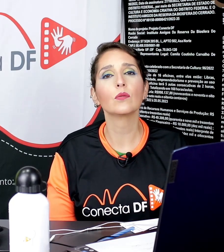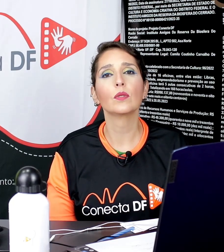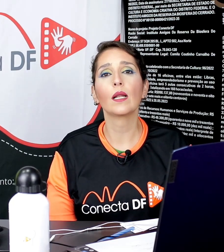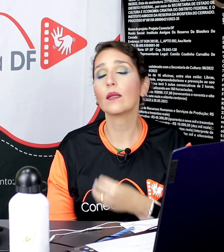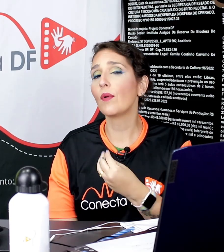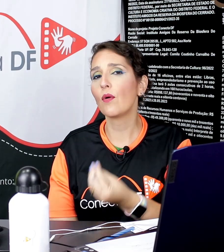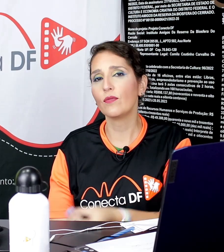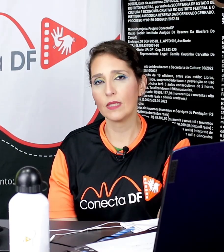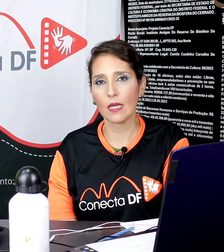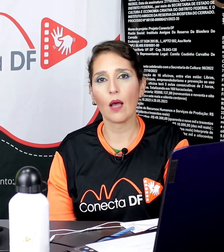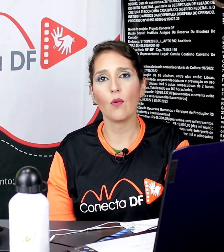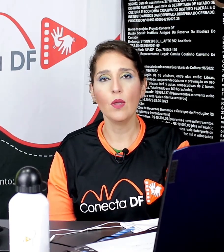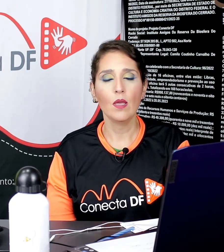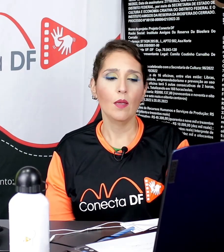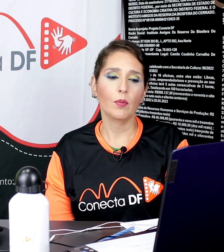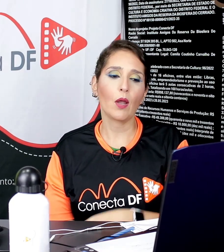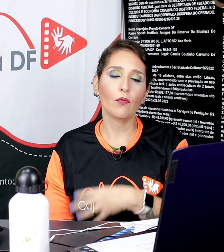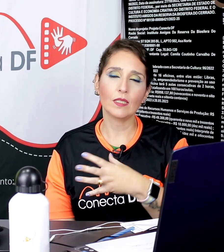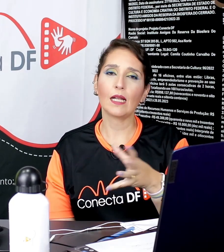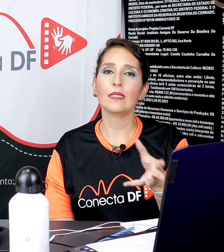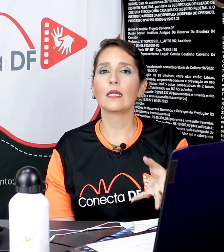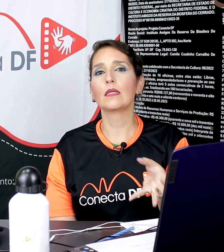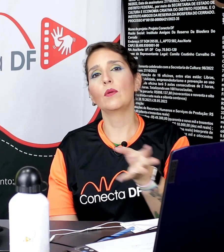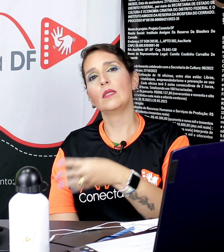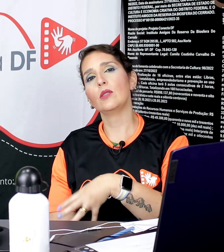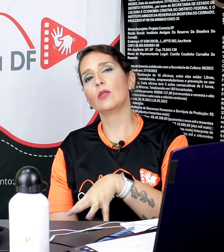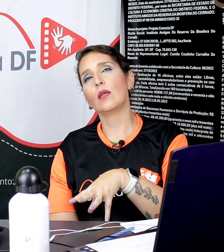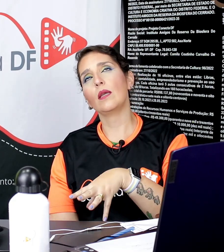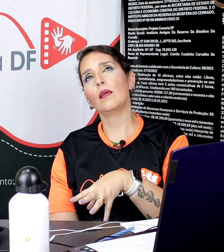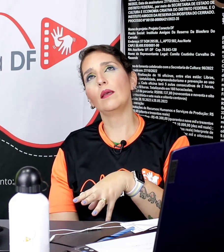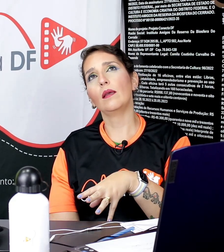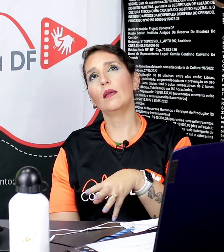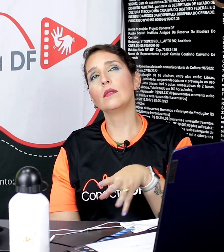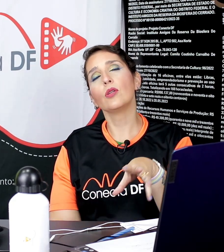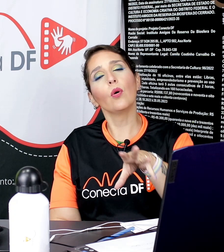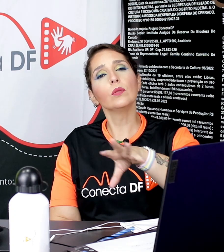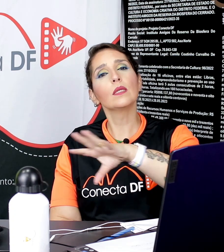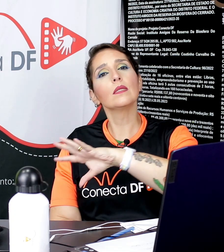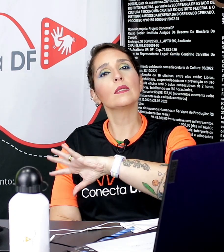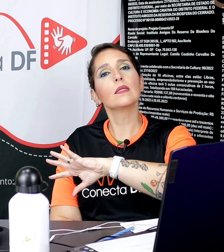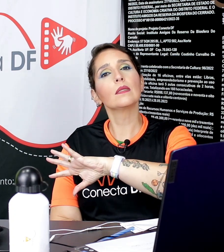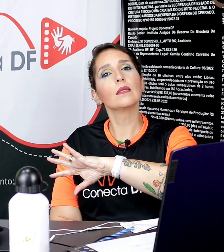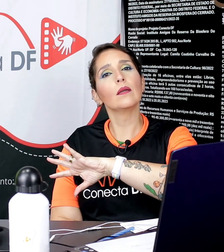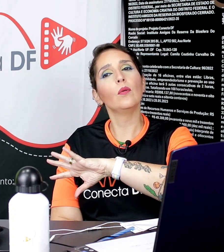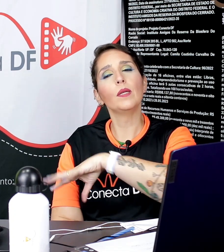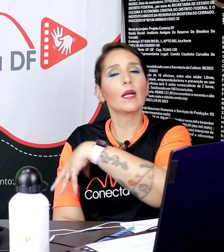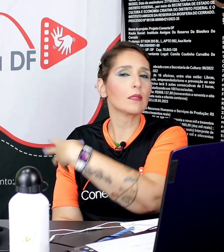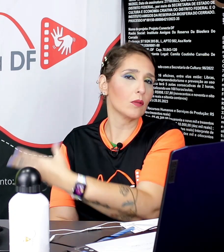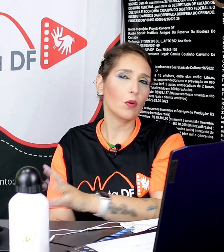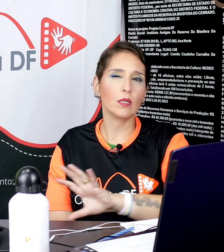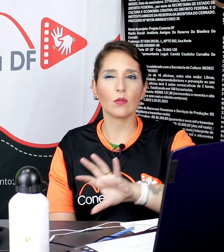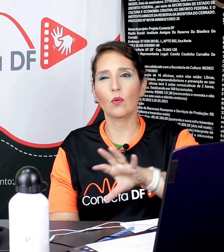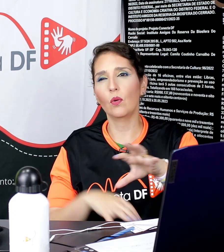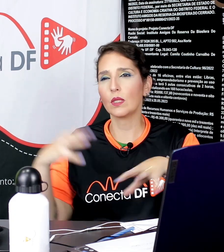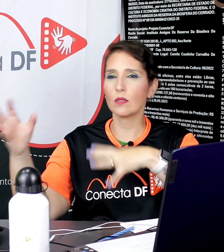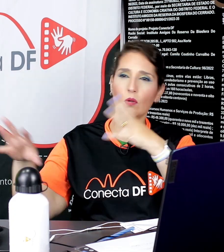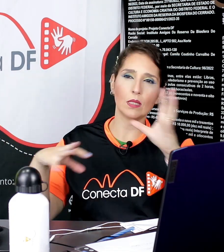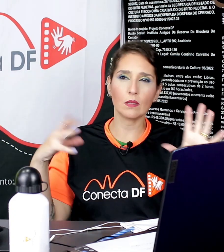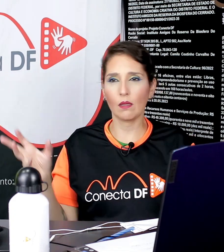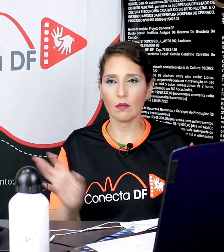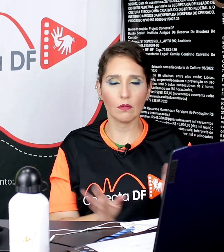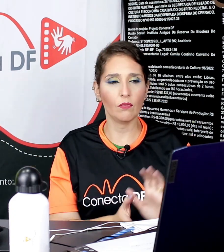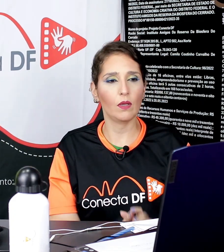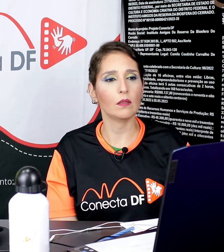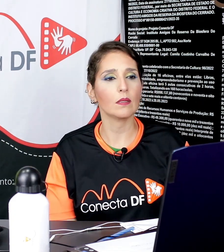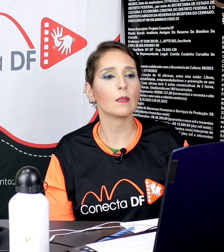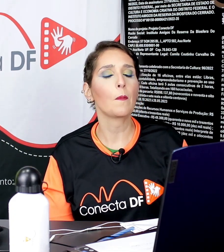comunidade surda, ela não é oficial, porque a oficialização exige outras obrigações ou outras coisas